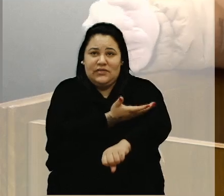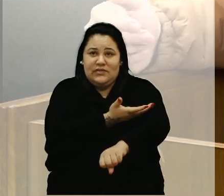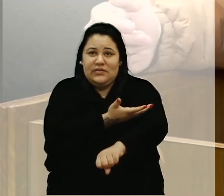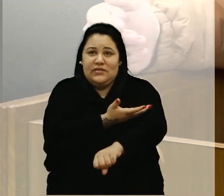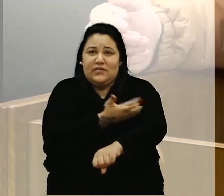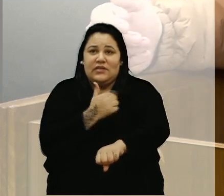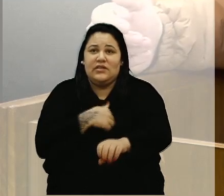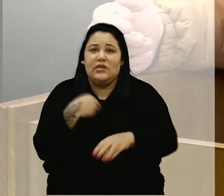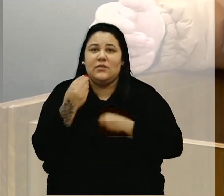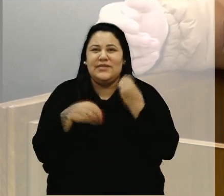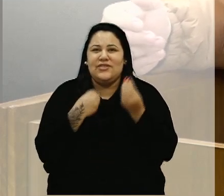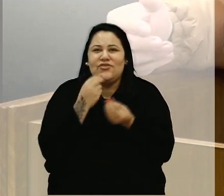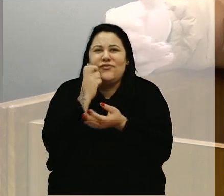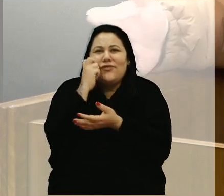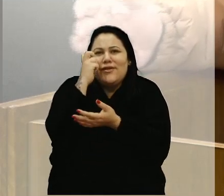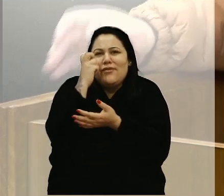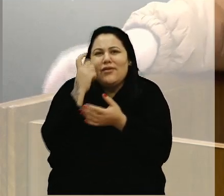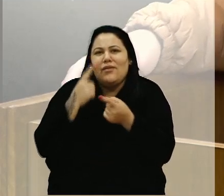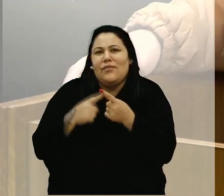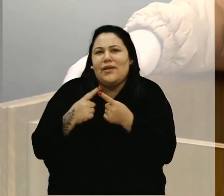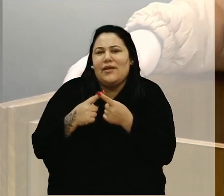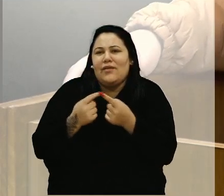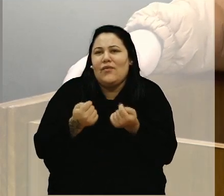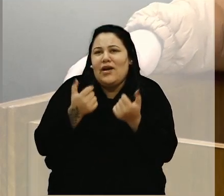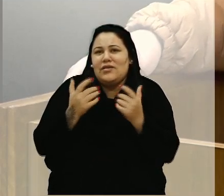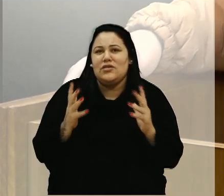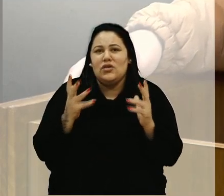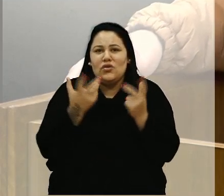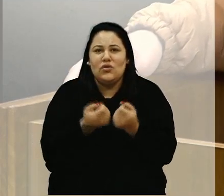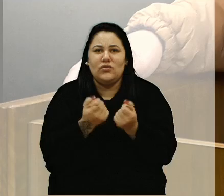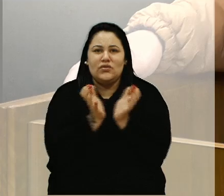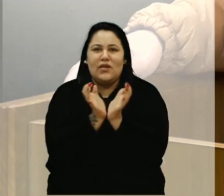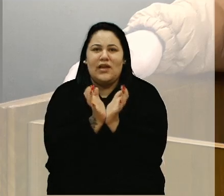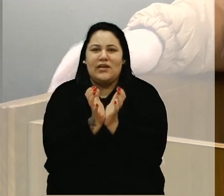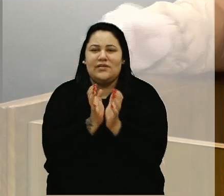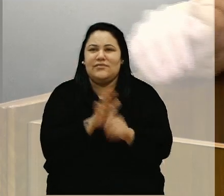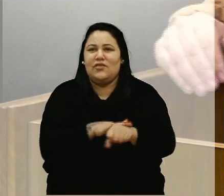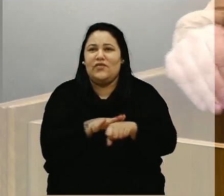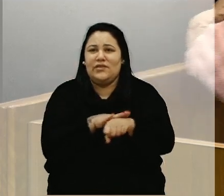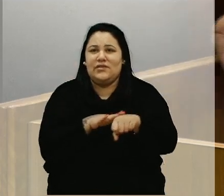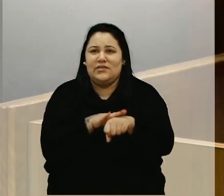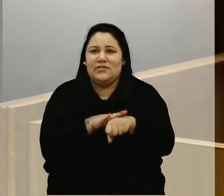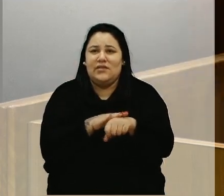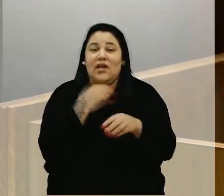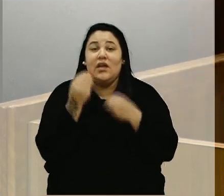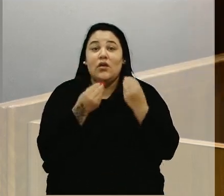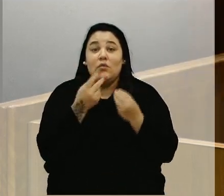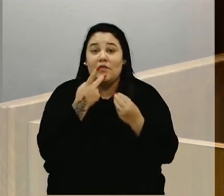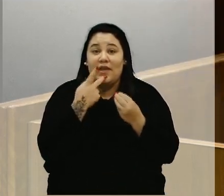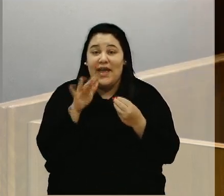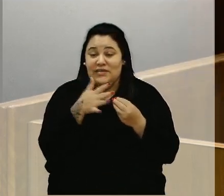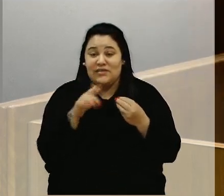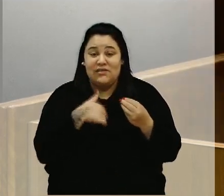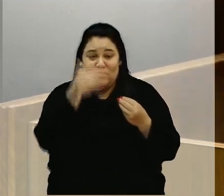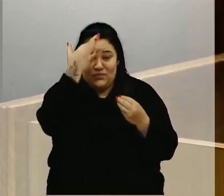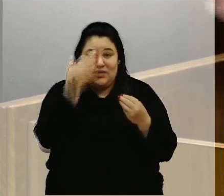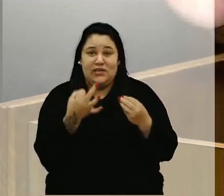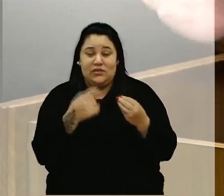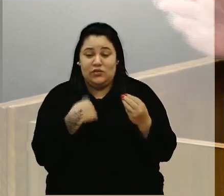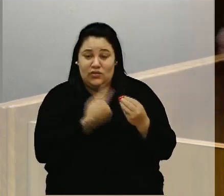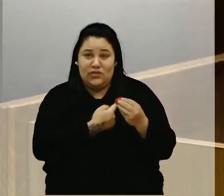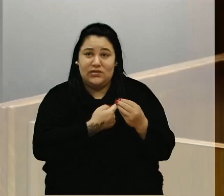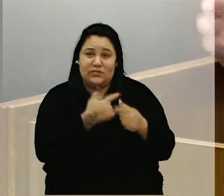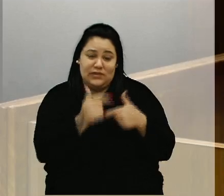eu me senti um pouco constrangido, porque quase todos os colegas estavam conversando. E como eu disse, eu entendo que muitas vezes nós estamos aqui, e faz parte